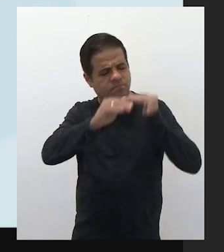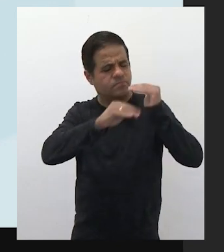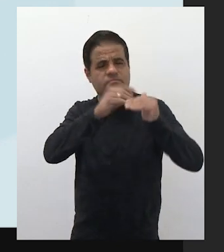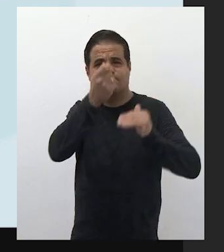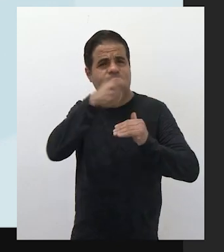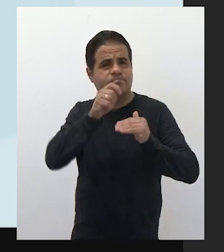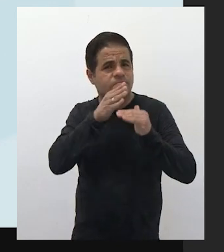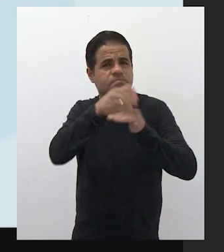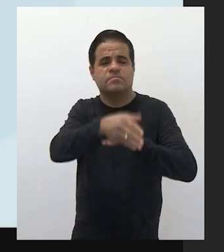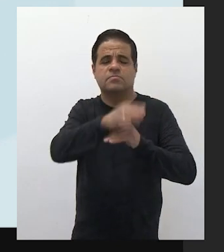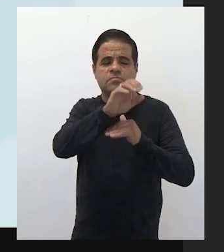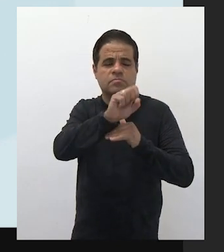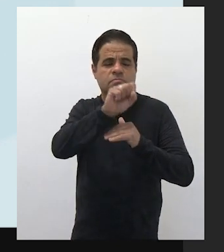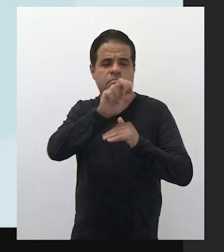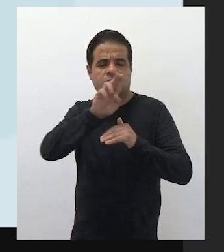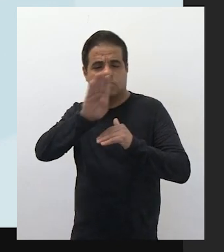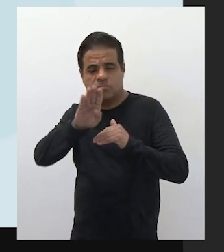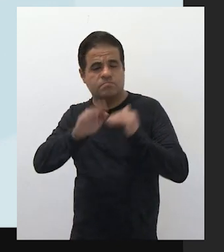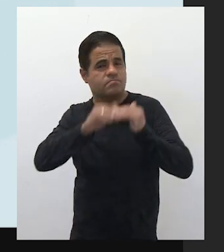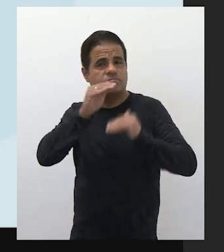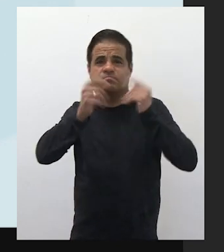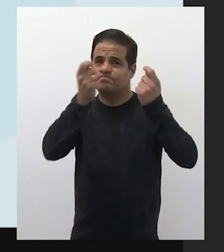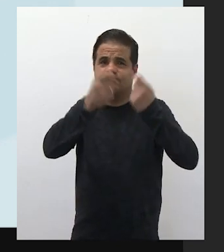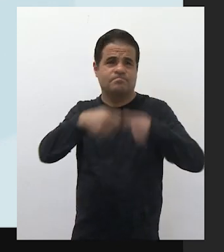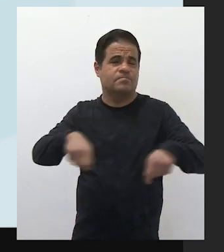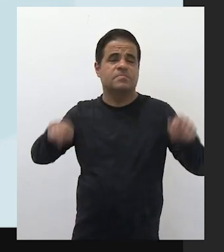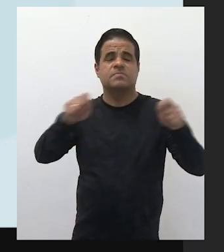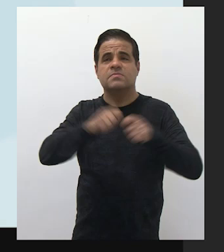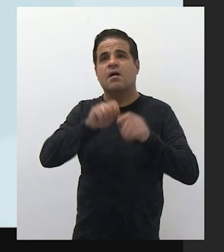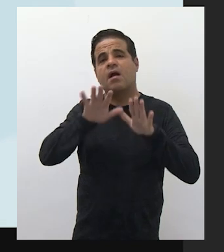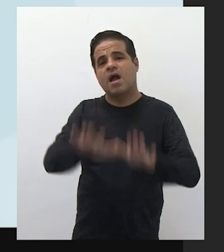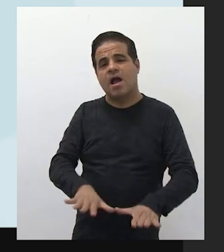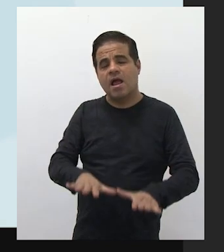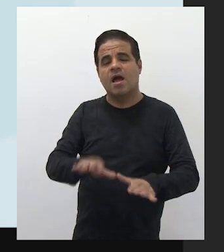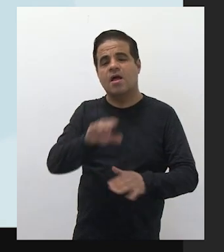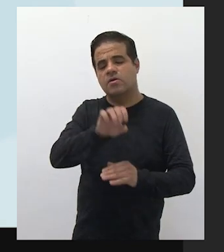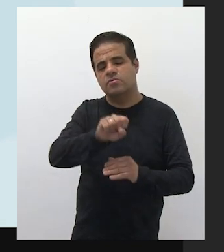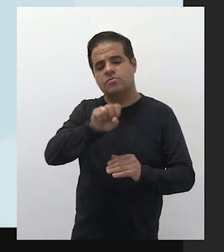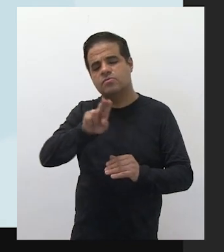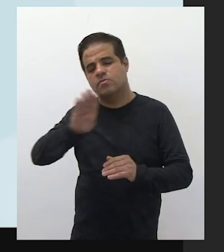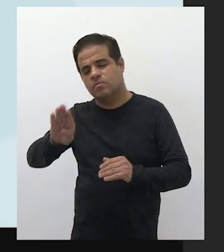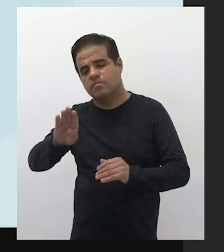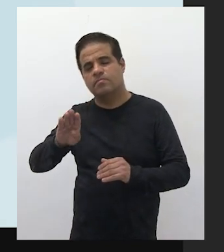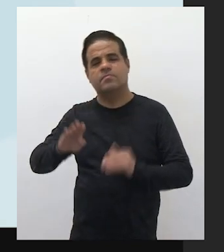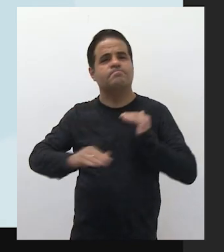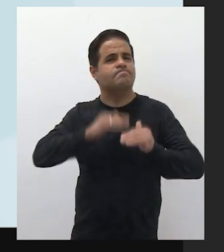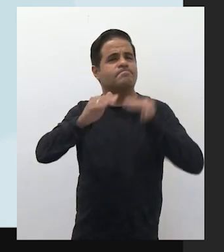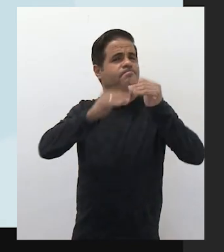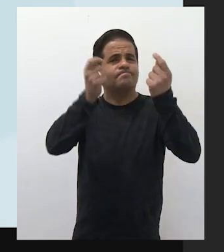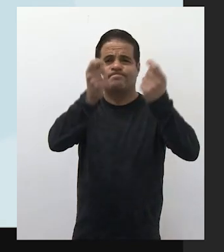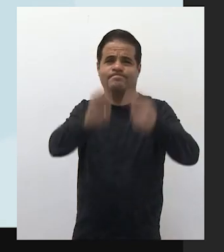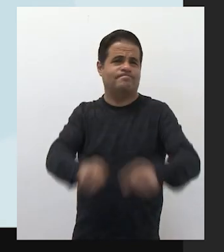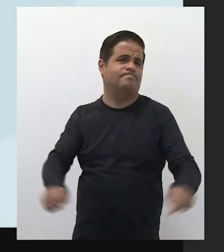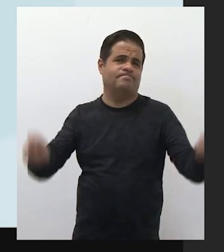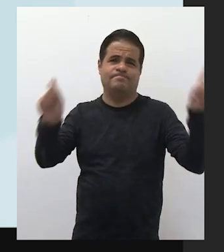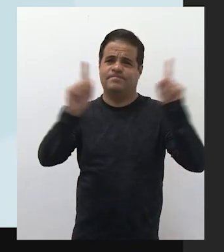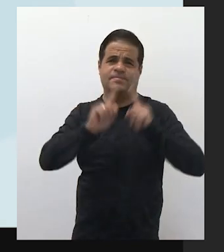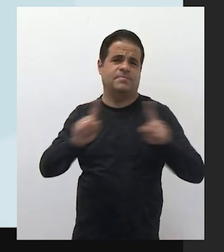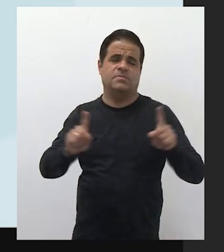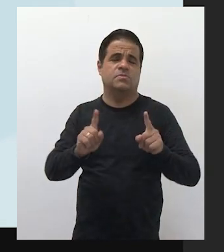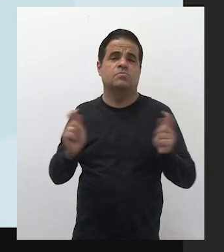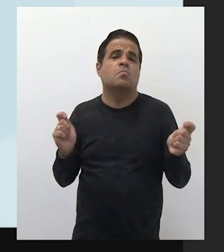pelo subdesenvolvimento, que a gente faça hora no subdesenvolvimento. Não é